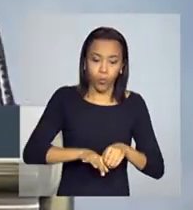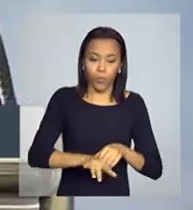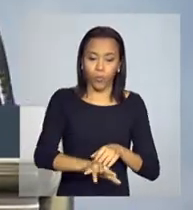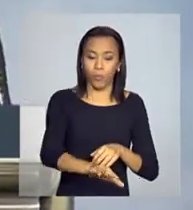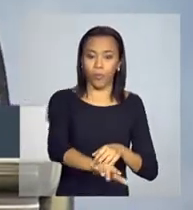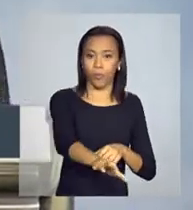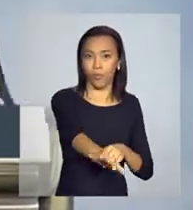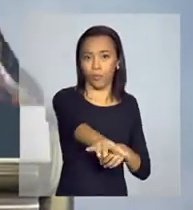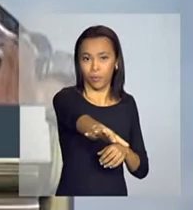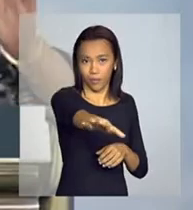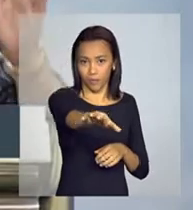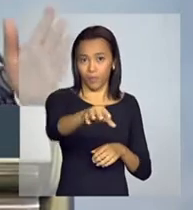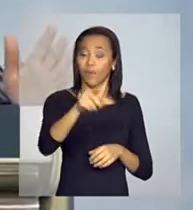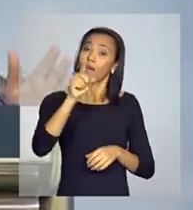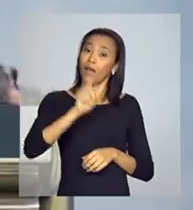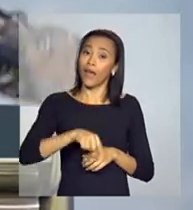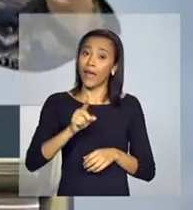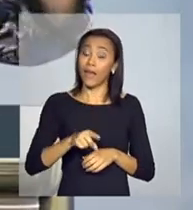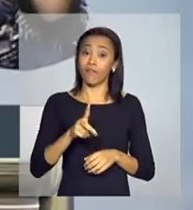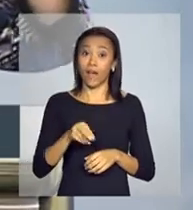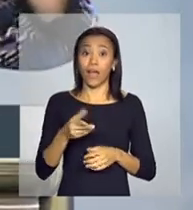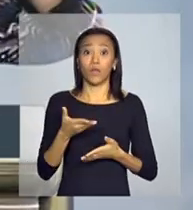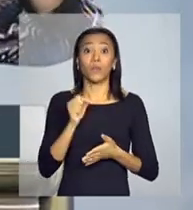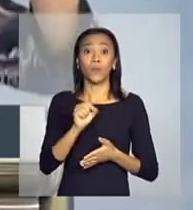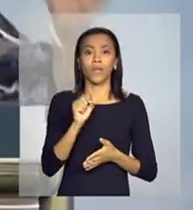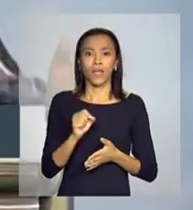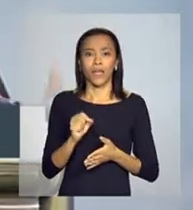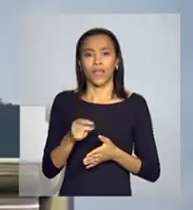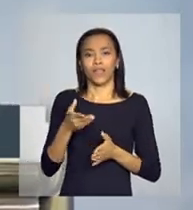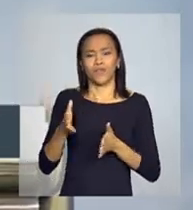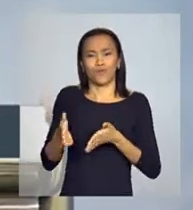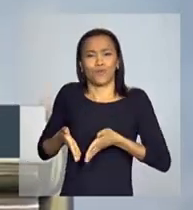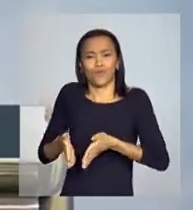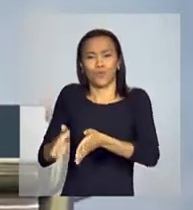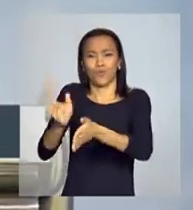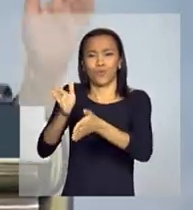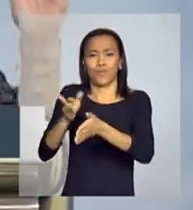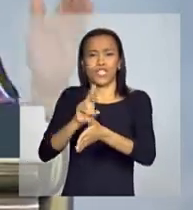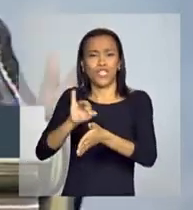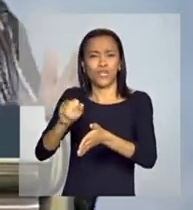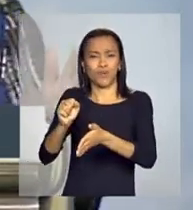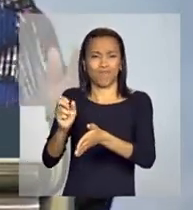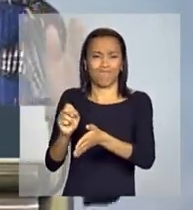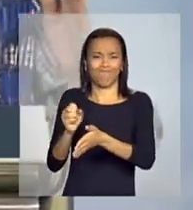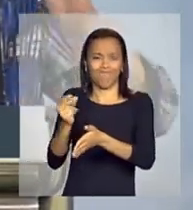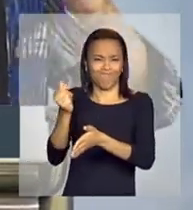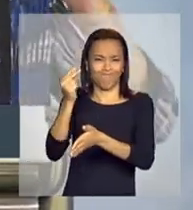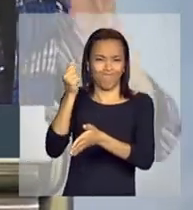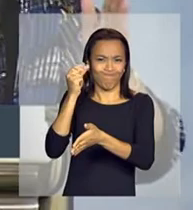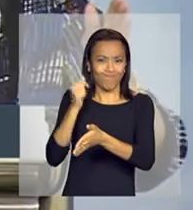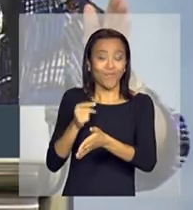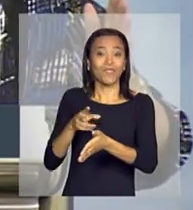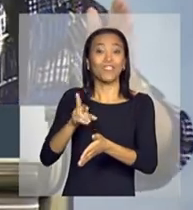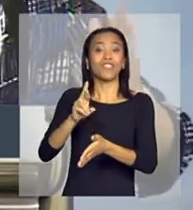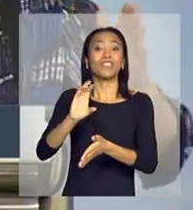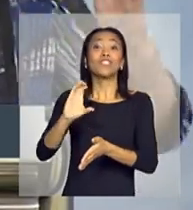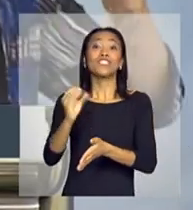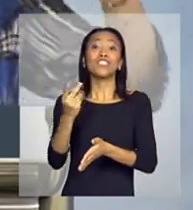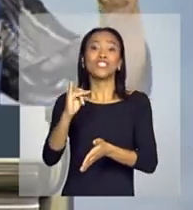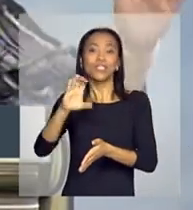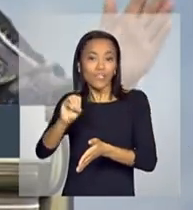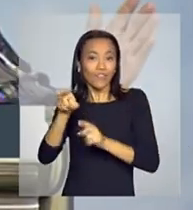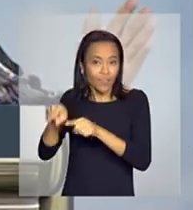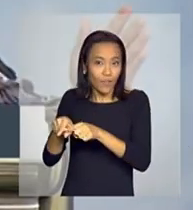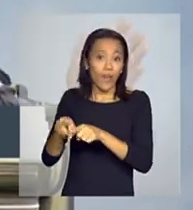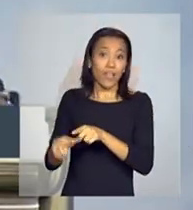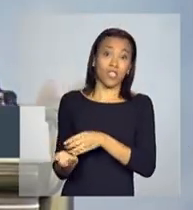por ele. Ela sai lá do velho Chico e chega nas torneiras